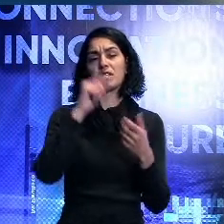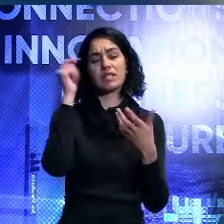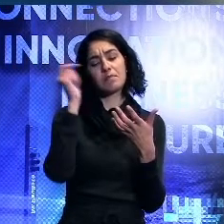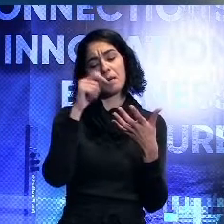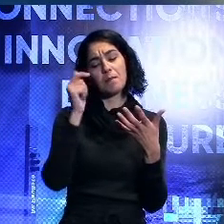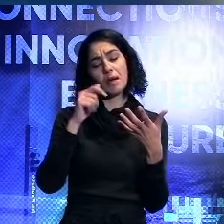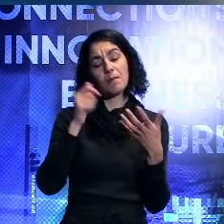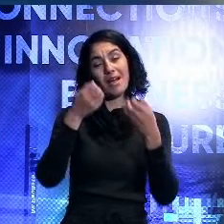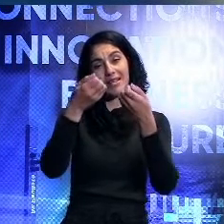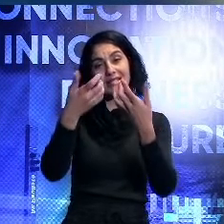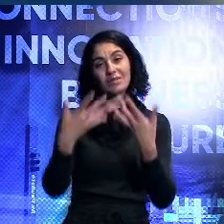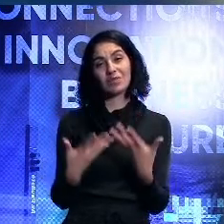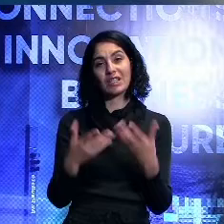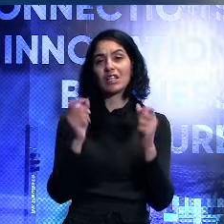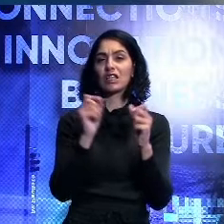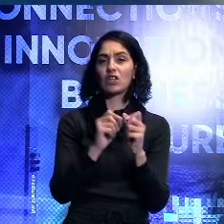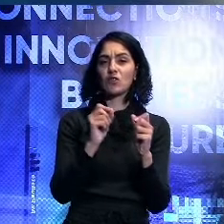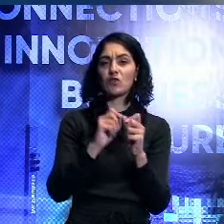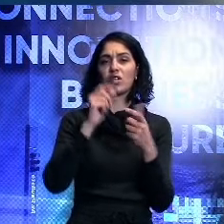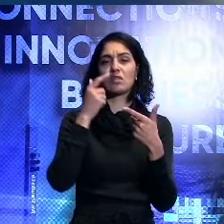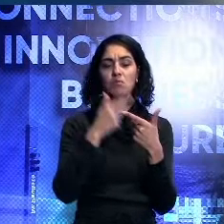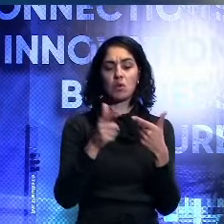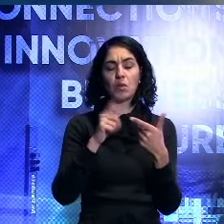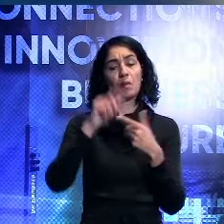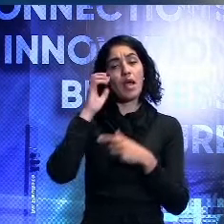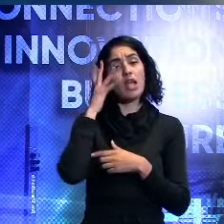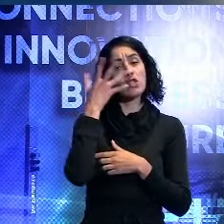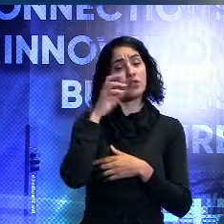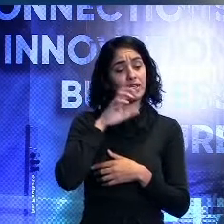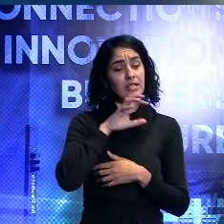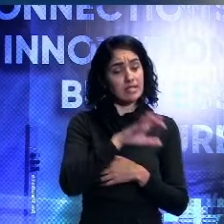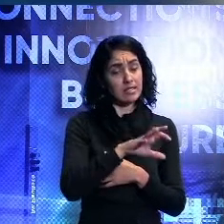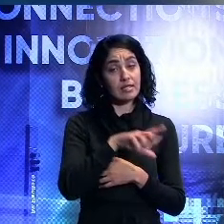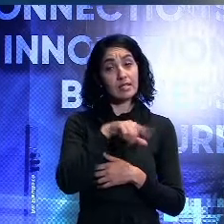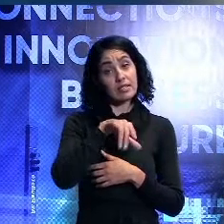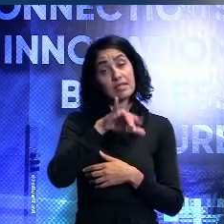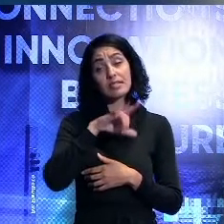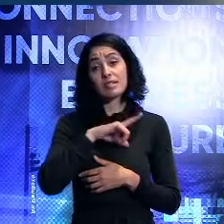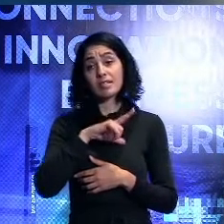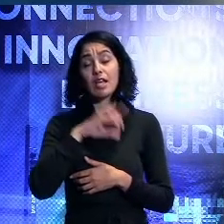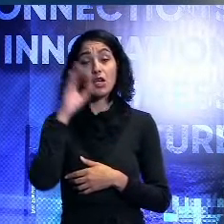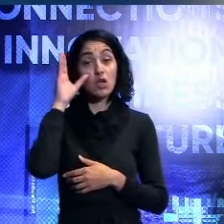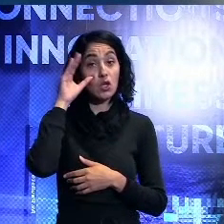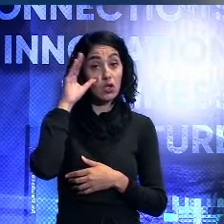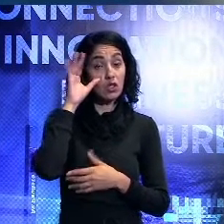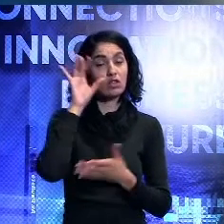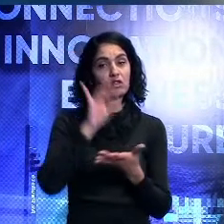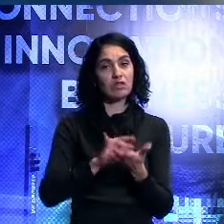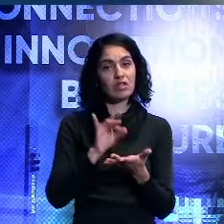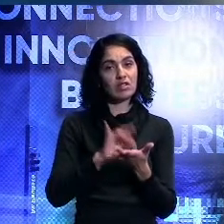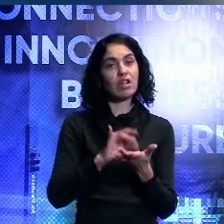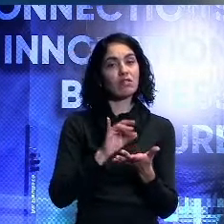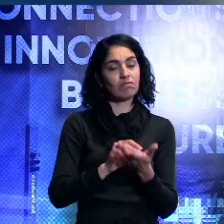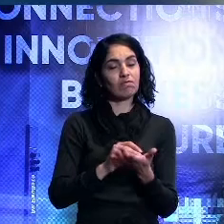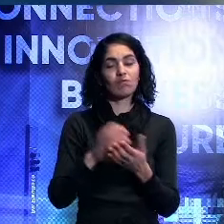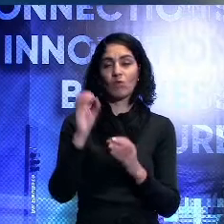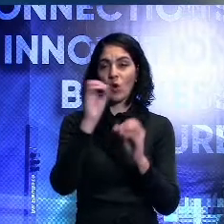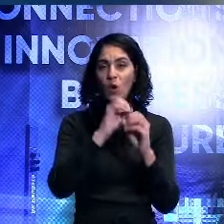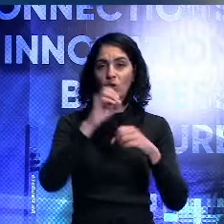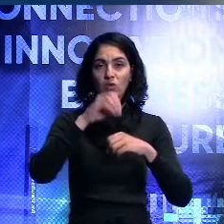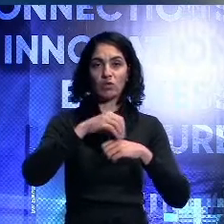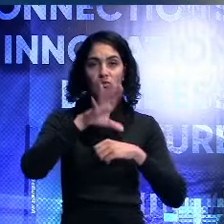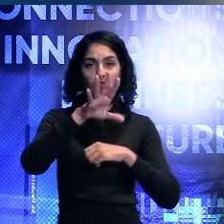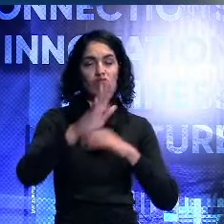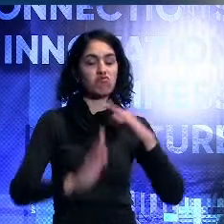este problema que eu tentei resolver. Beleza? Então, para quem tem curiosidade, de fato, vá nesse livro que ele é topzera.